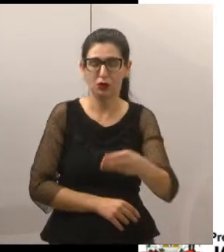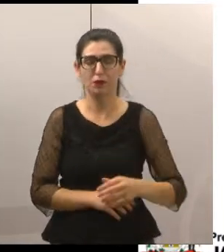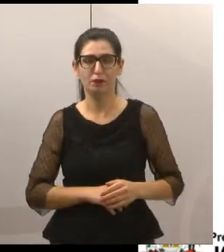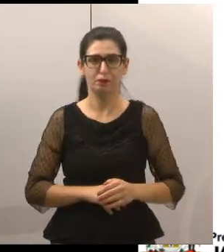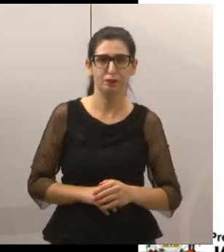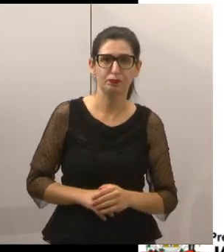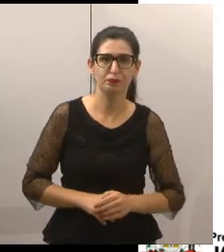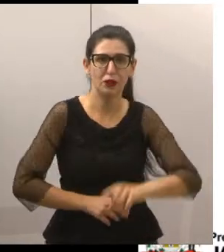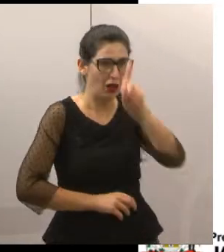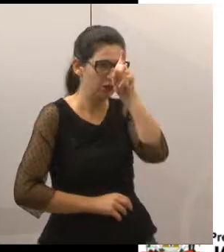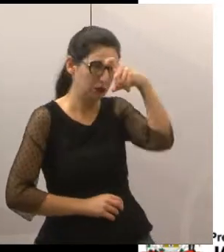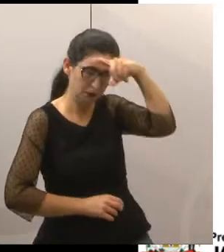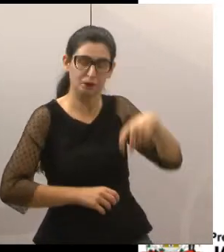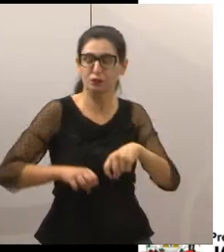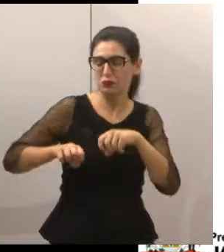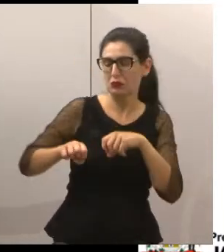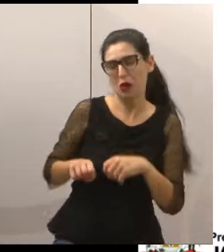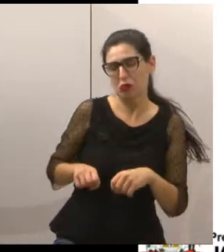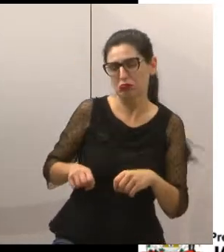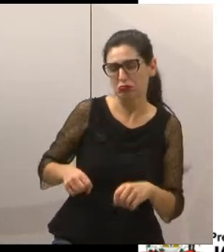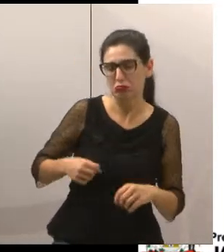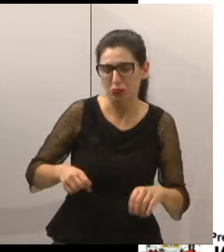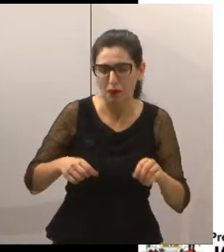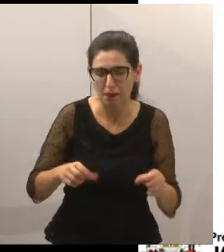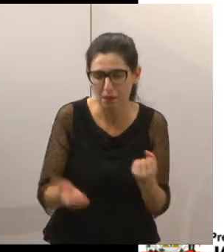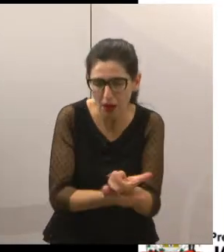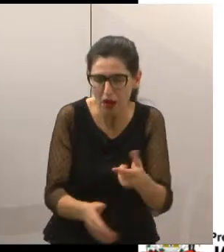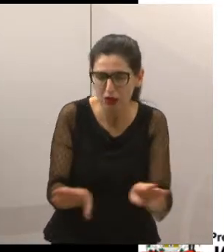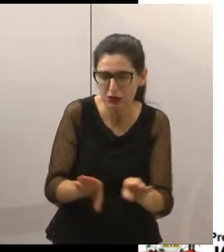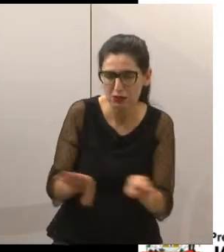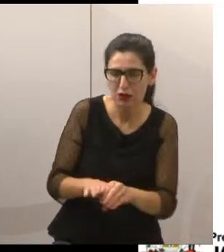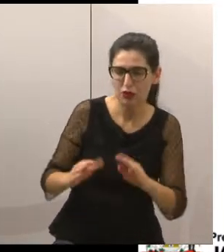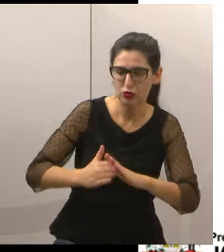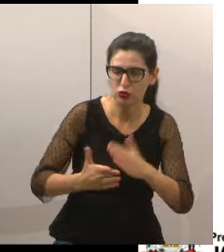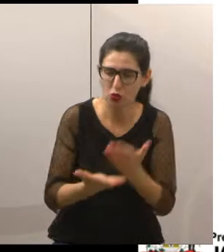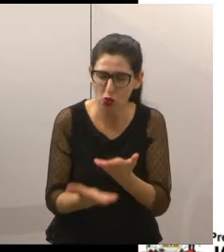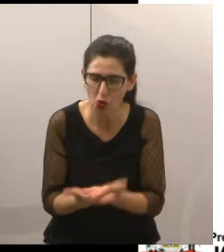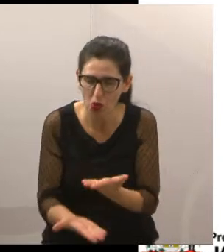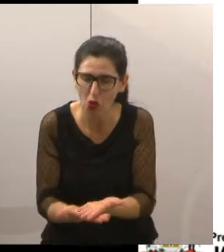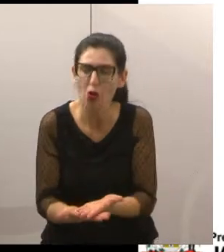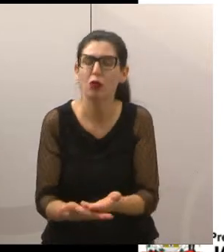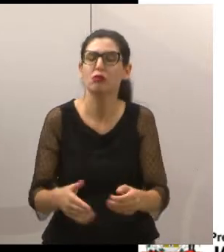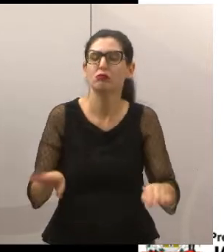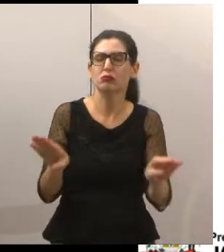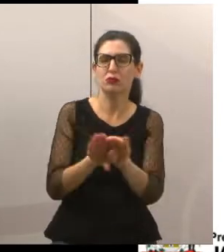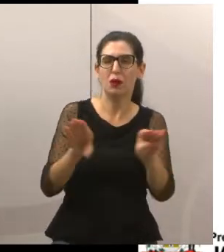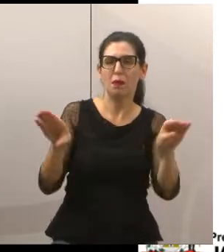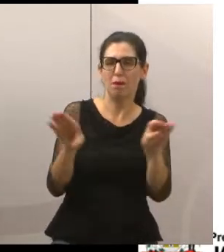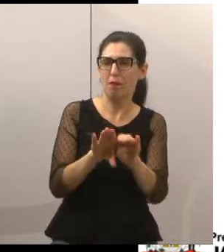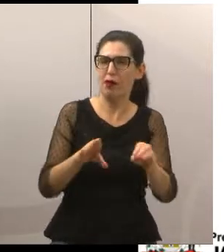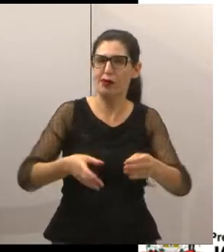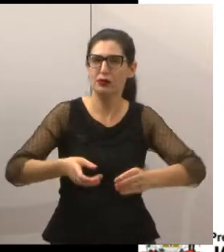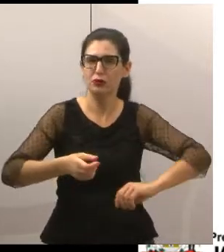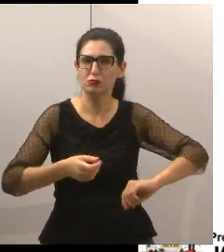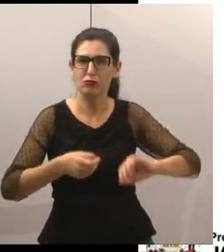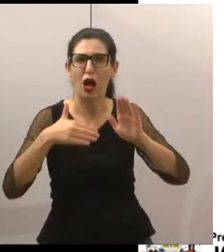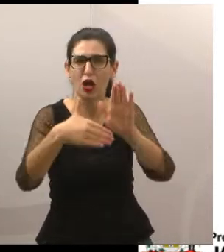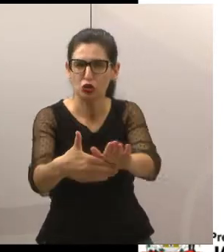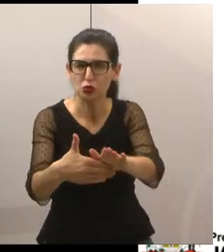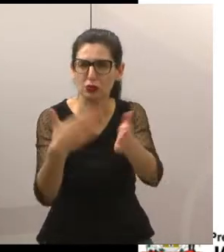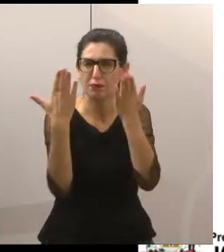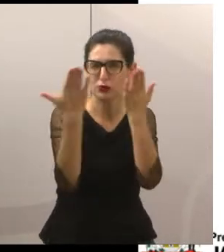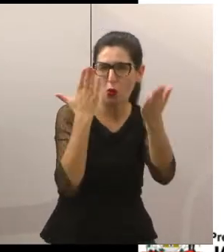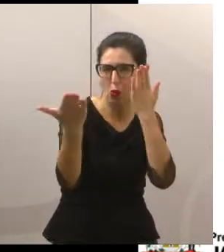sociais, saúde, educação e assistência. É importante ressaltar que, dentro dessas transferências federais